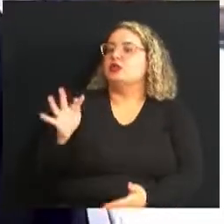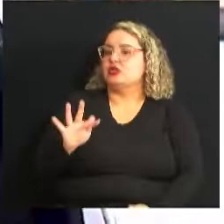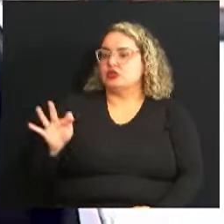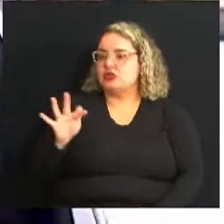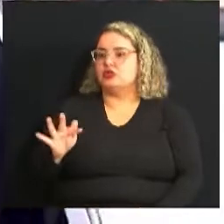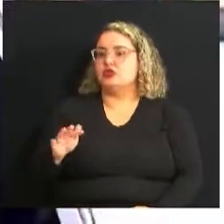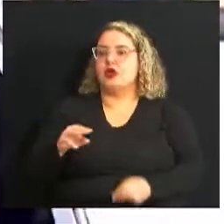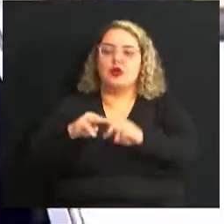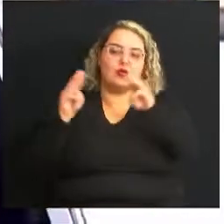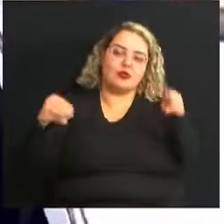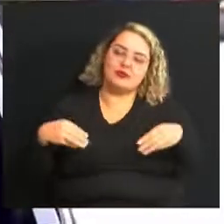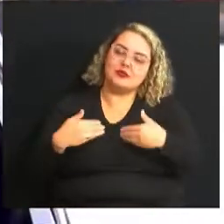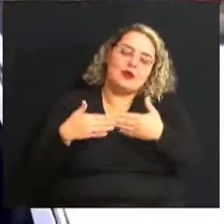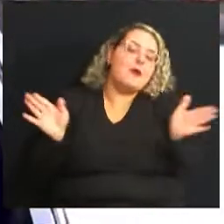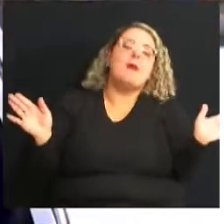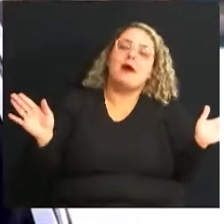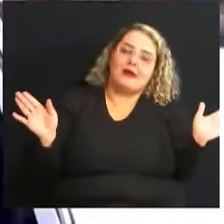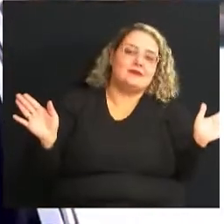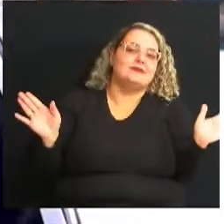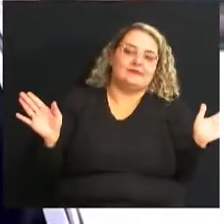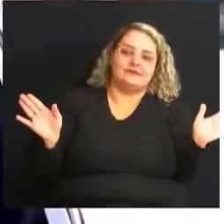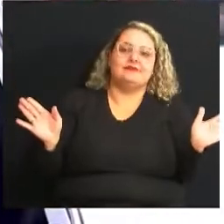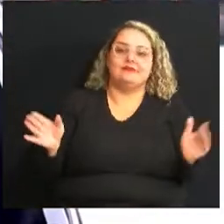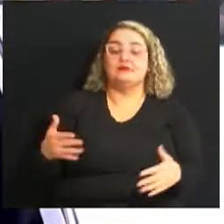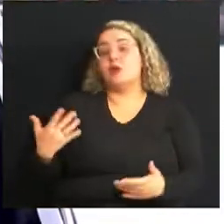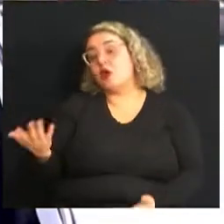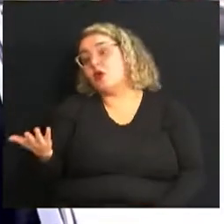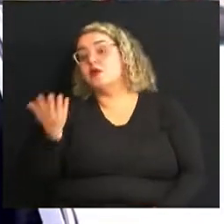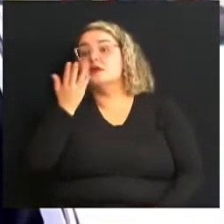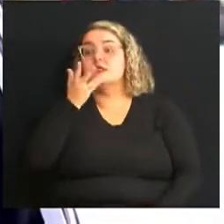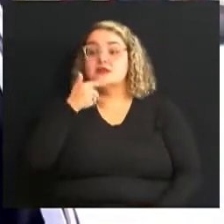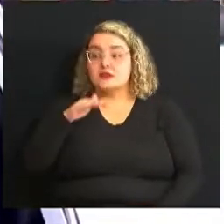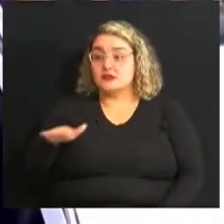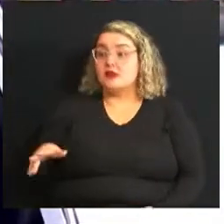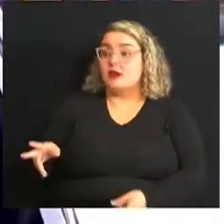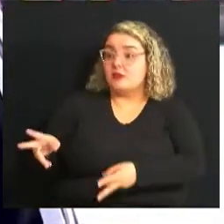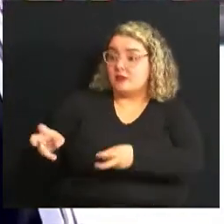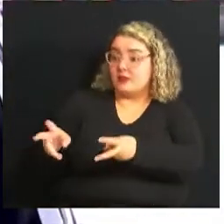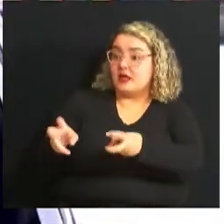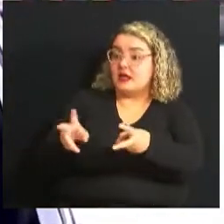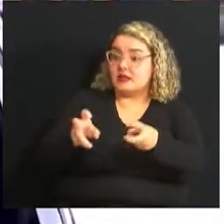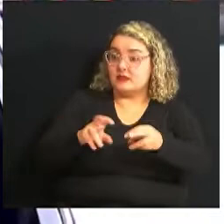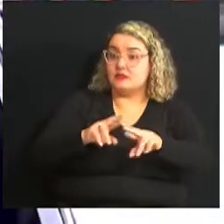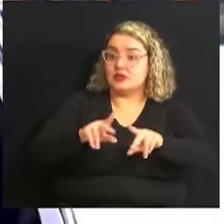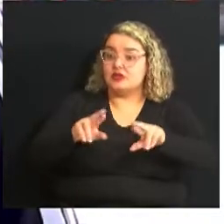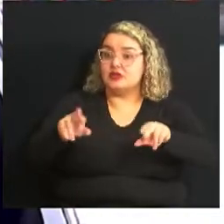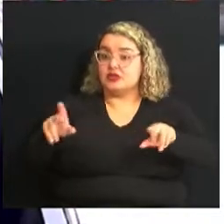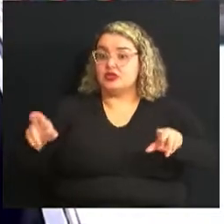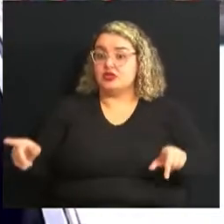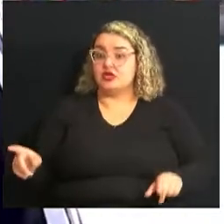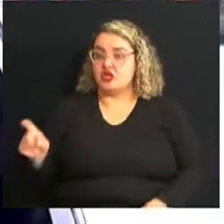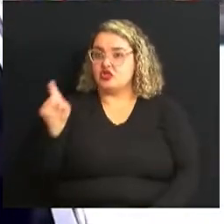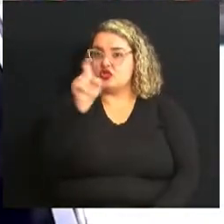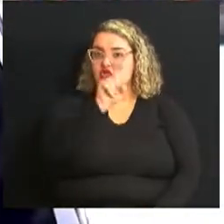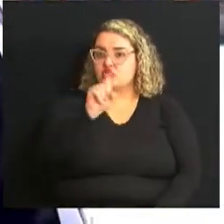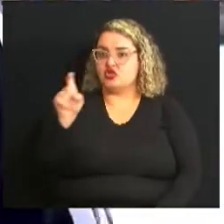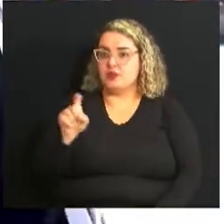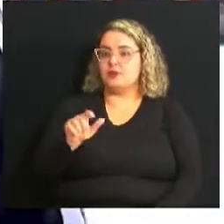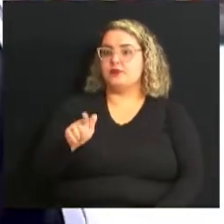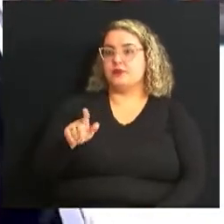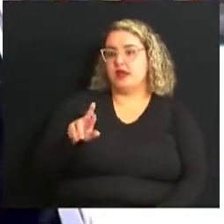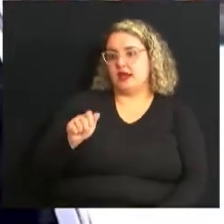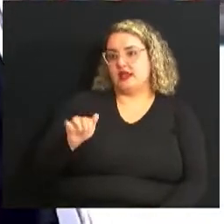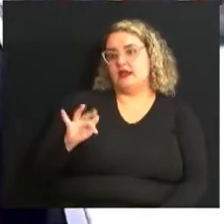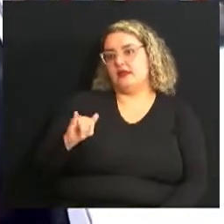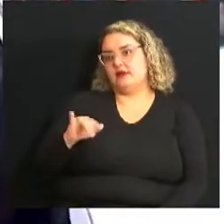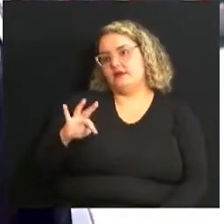aberto. Bom, e as crianças também percebem nitidamente a diferença entre grafite e pichação, né? Claro, com